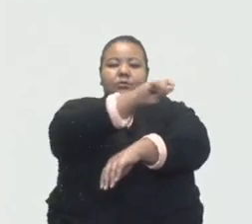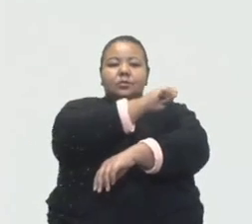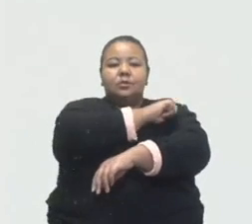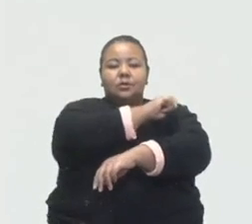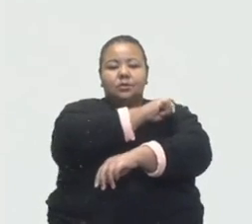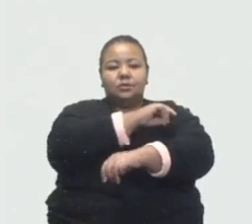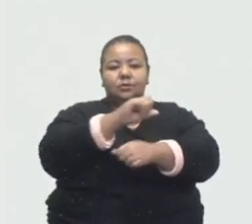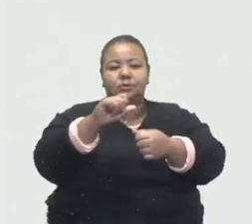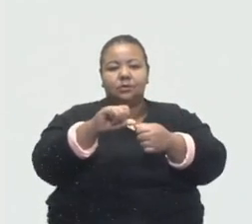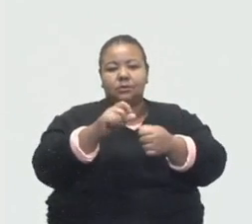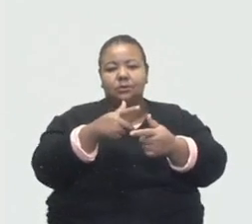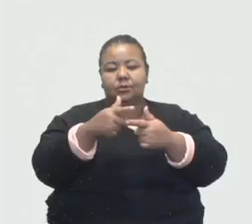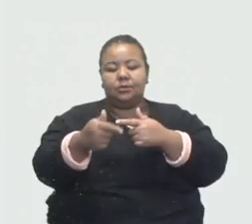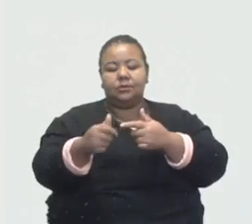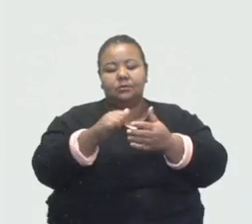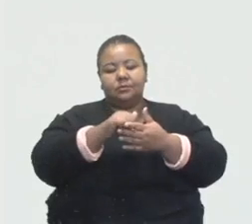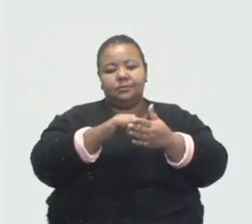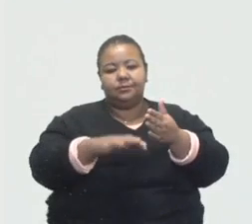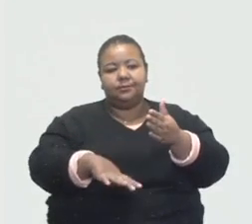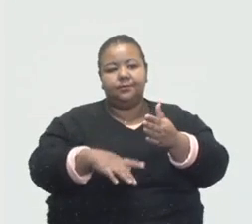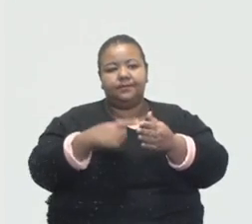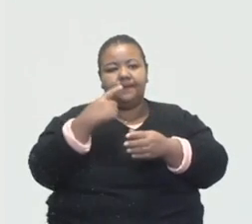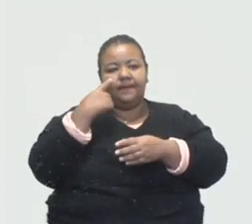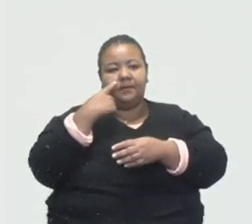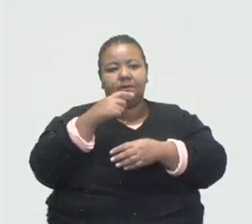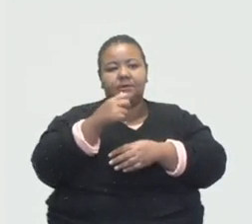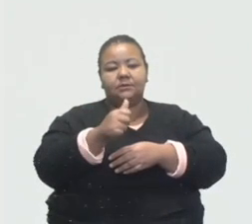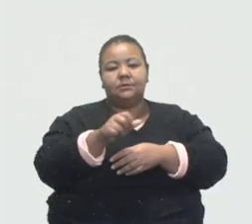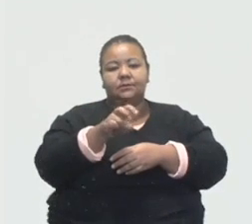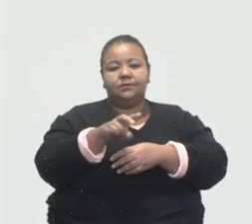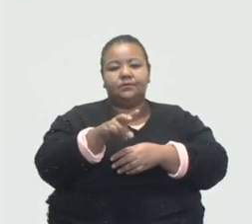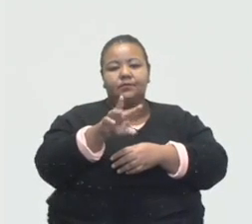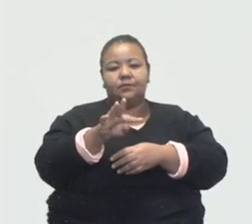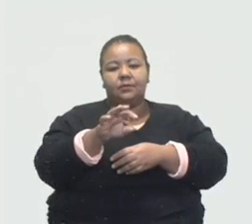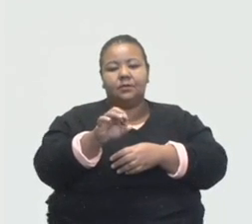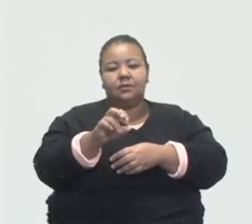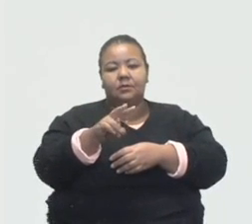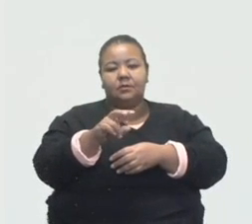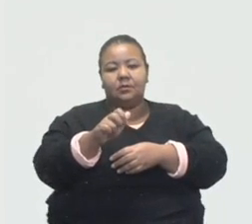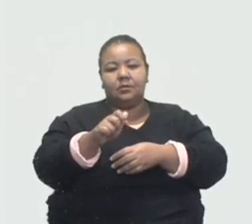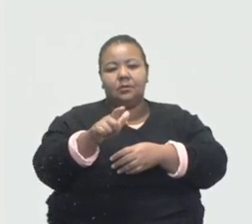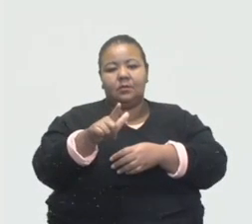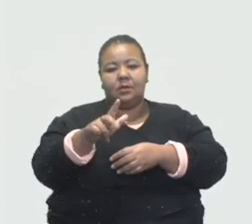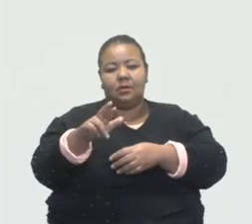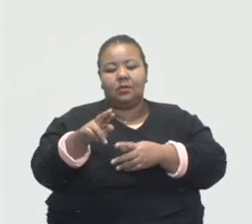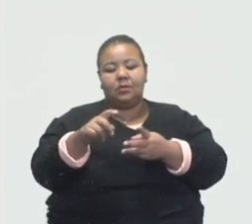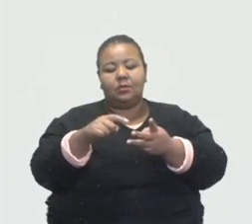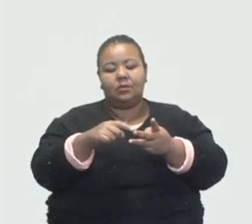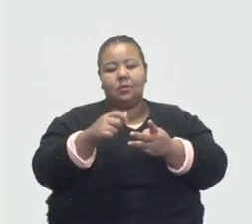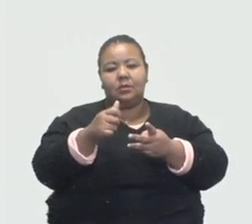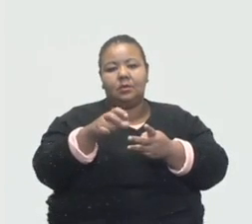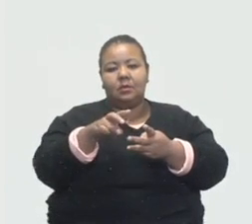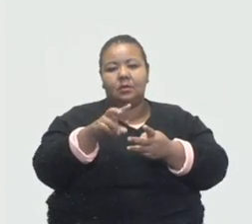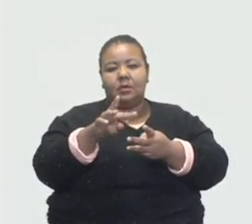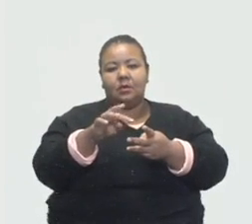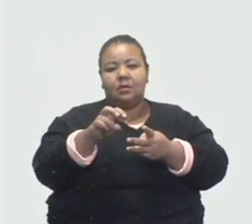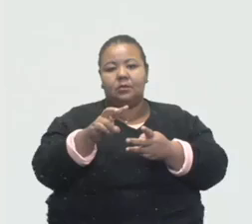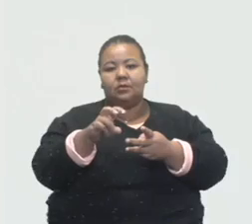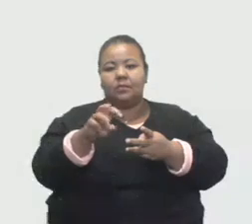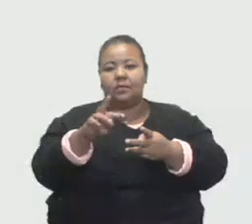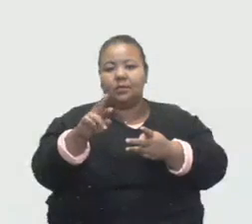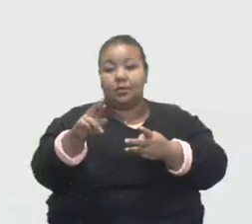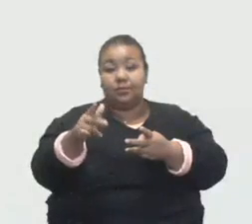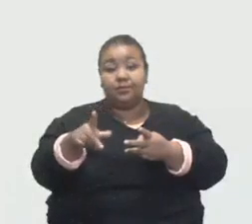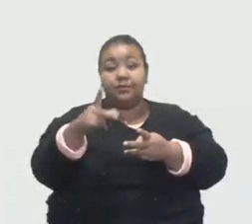alguns exercícios envolvendo o conceito de autovalor e autovetor. No momento da discussão, um estudante fez a seguinte afirmação a